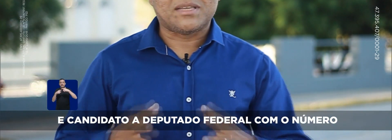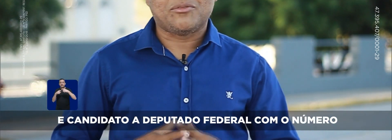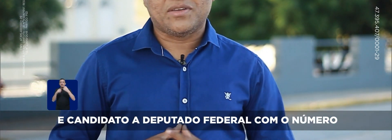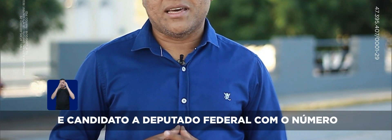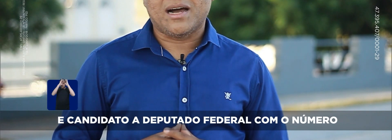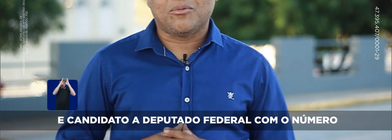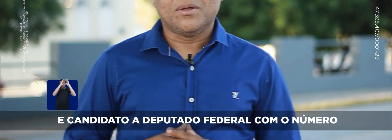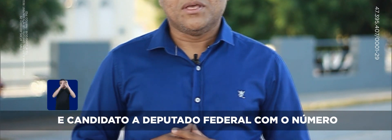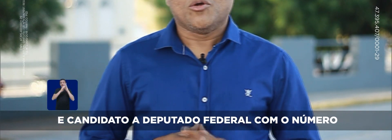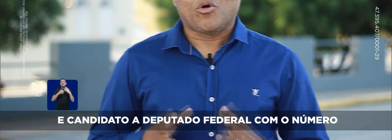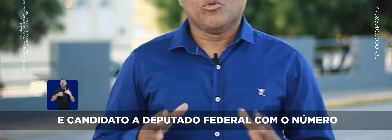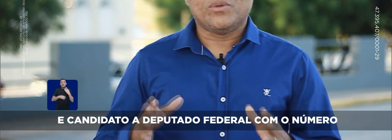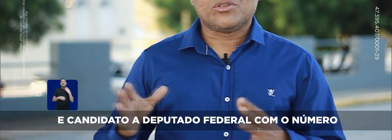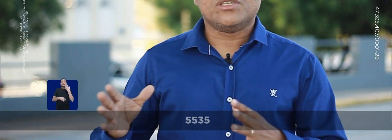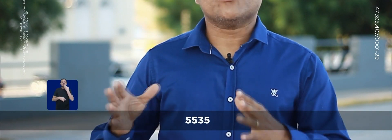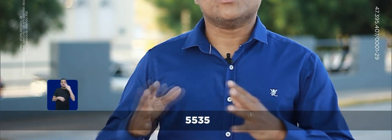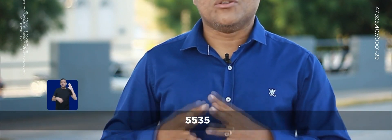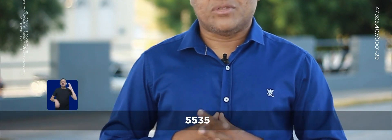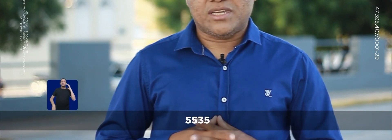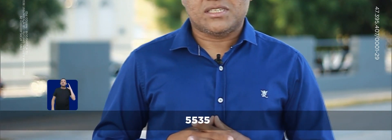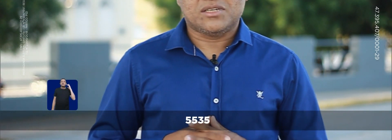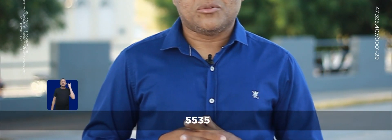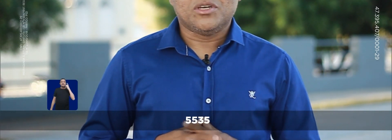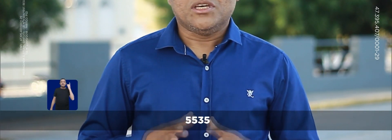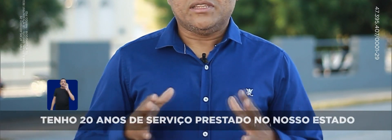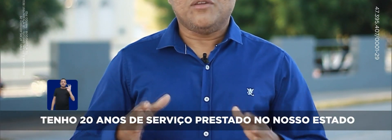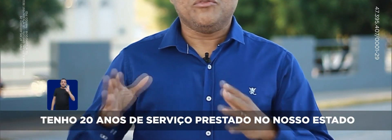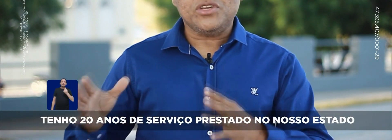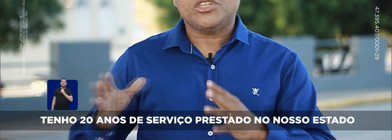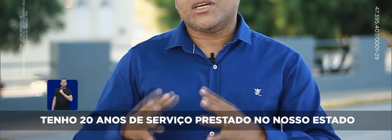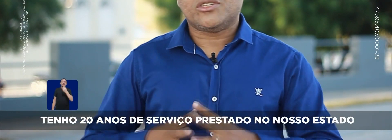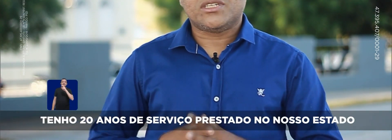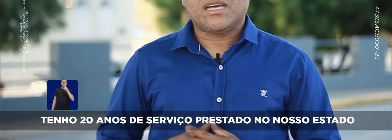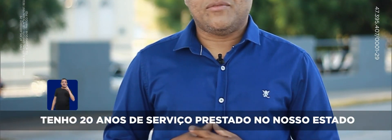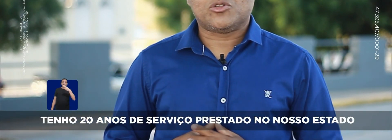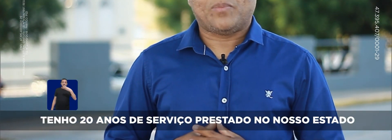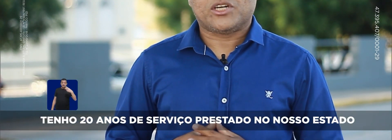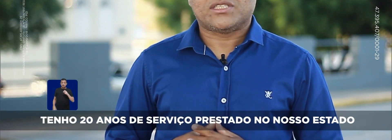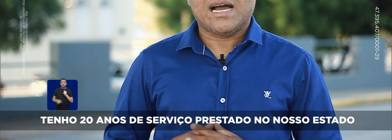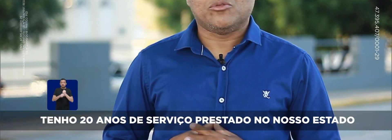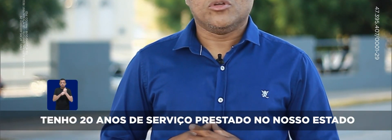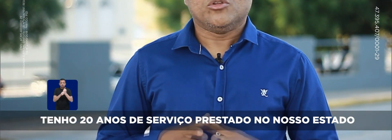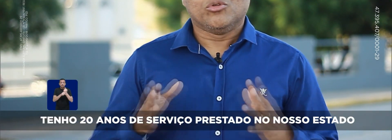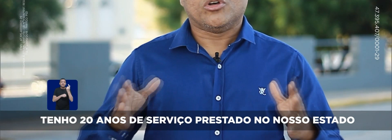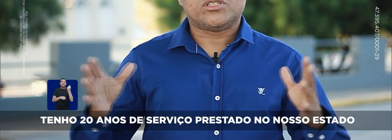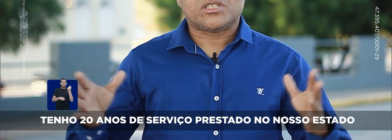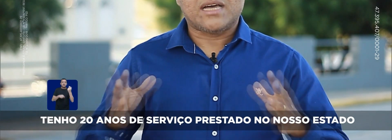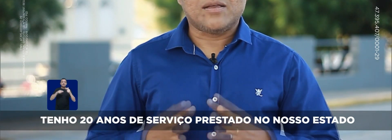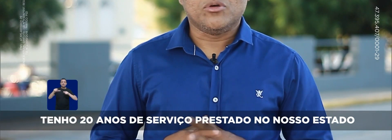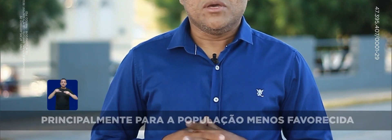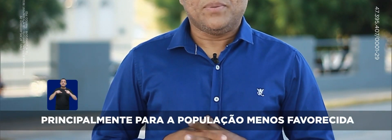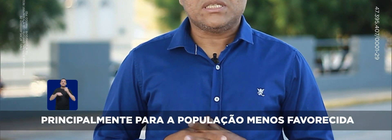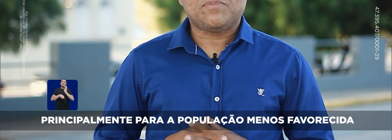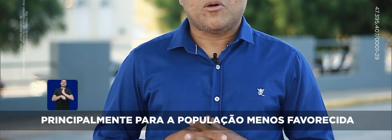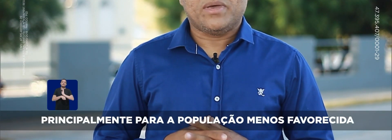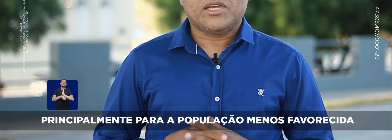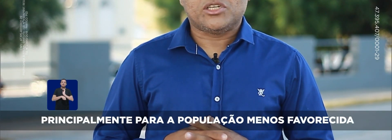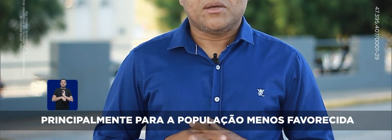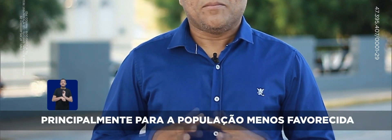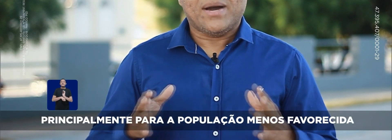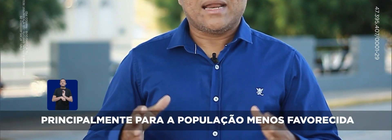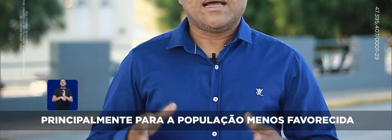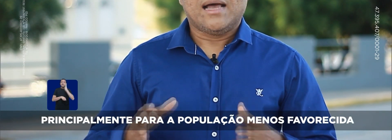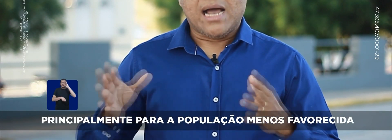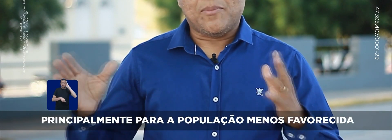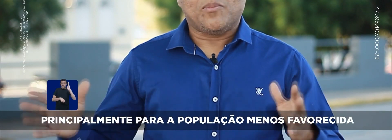candidato a deputado federal com o número 5535. Tenho 20 anos de serviço prestado no nosso estado,